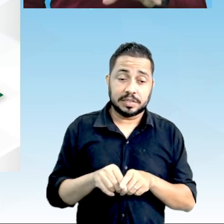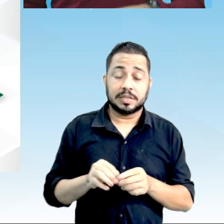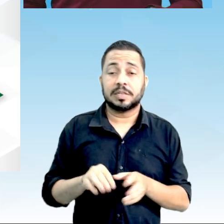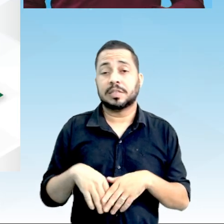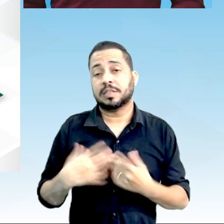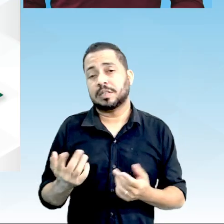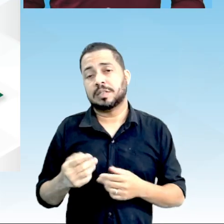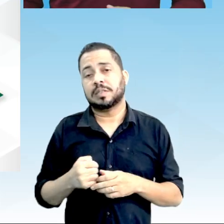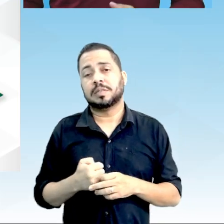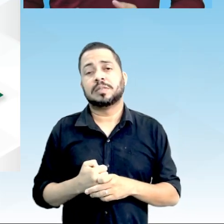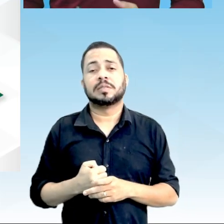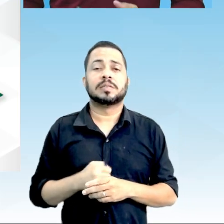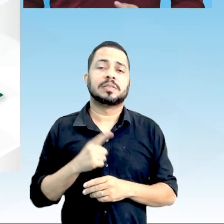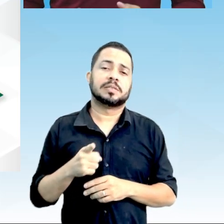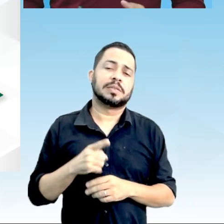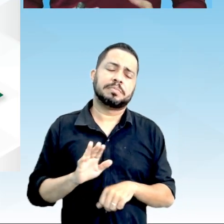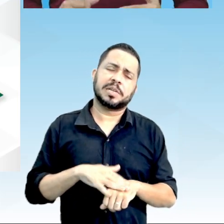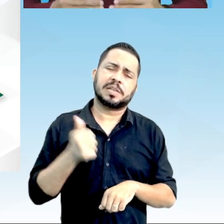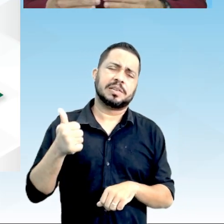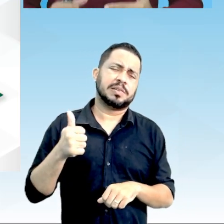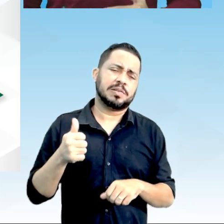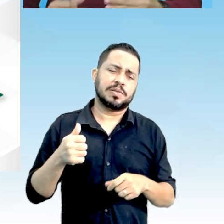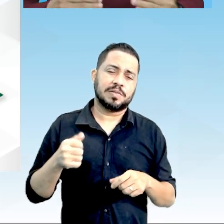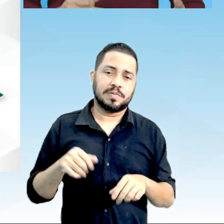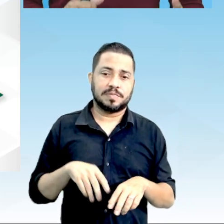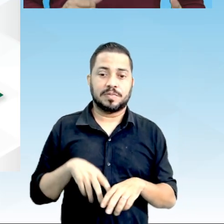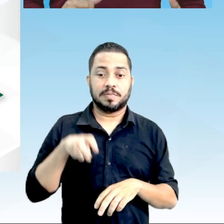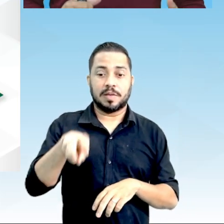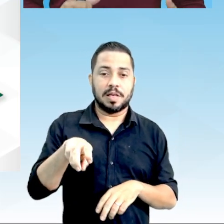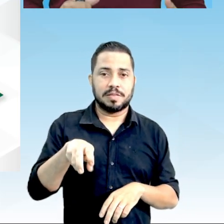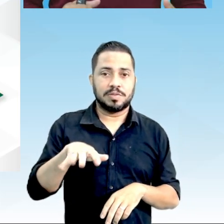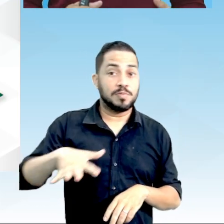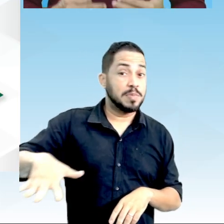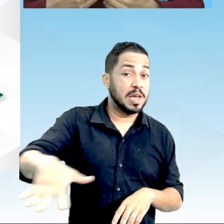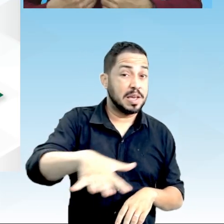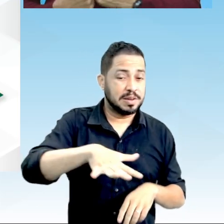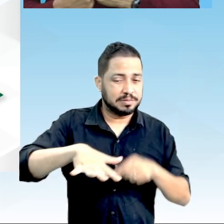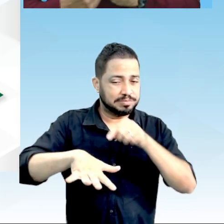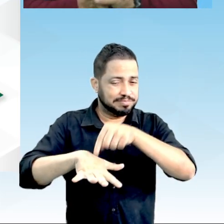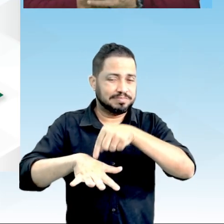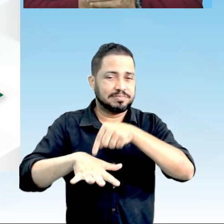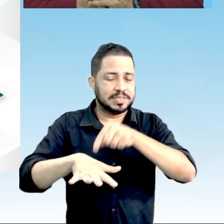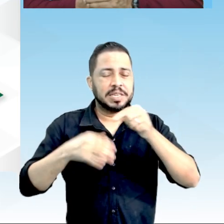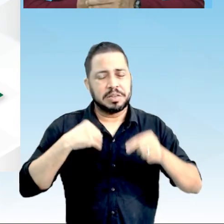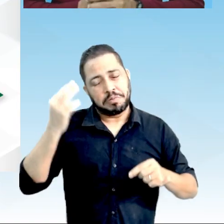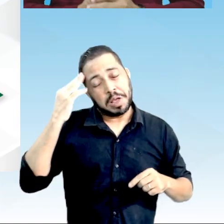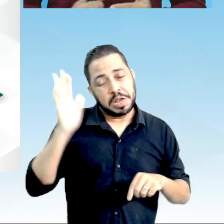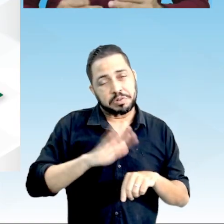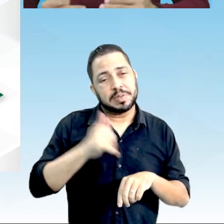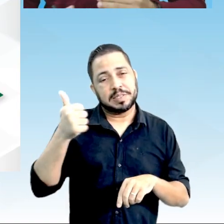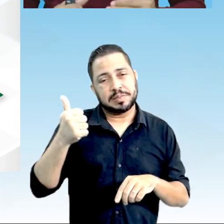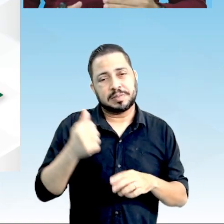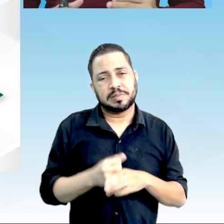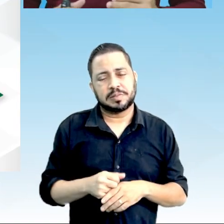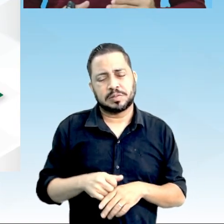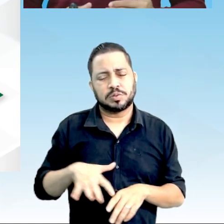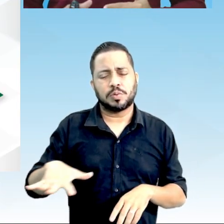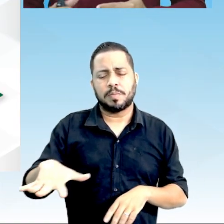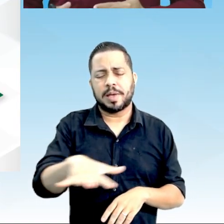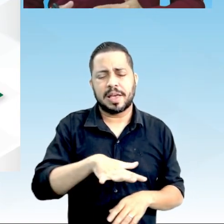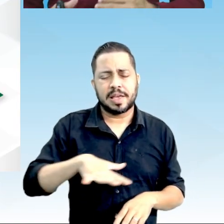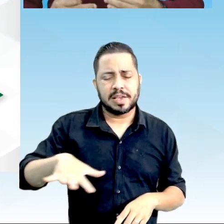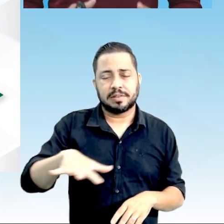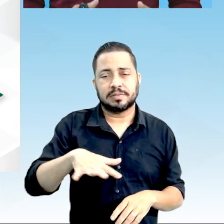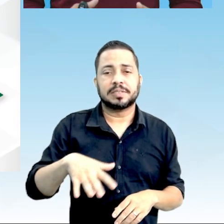no caso do palco, é muito melhor ficar no meio do palco, tá? Eu acho, essa é a minha opinião. No meio do palco